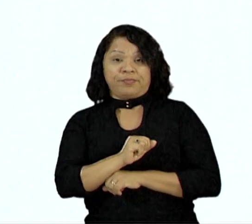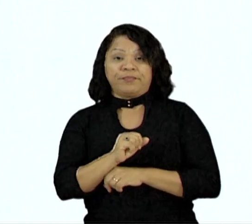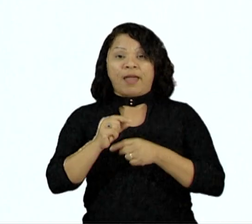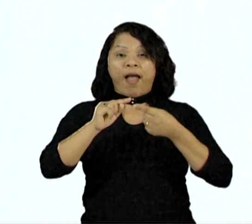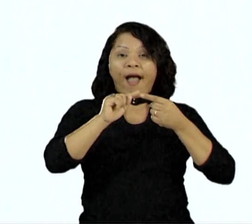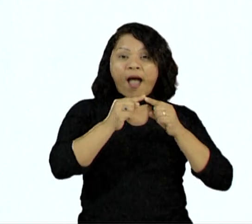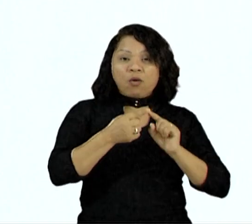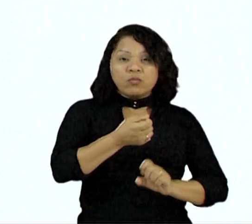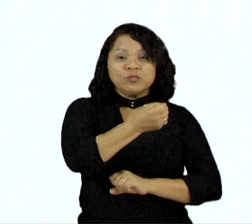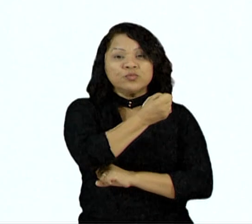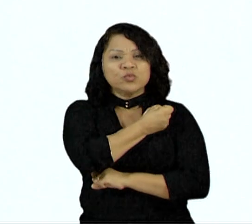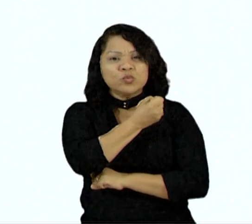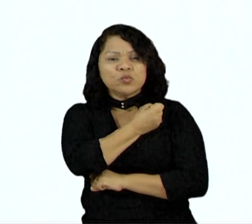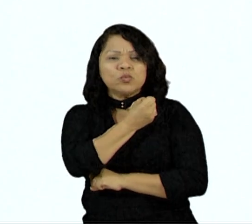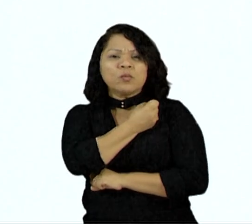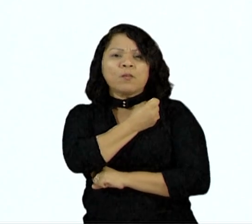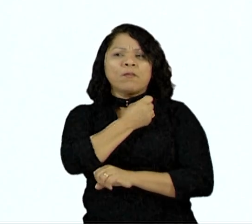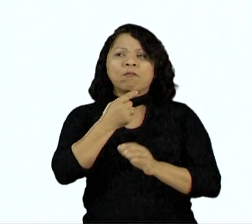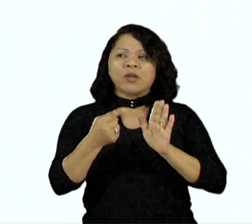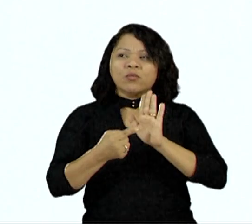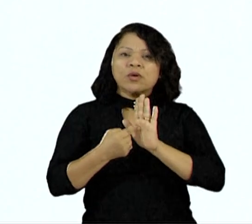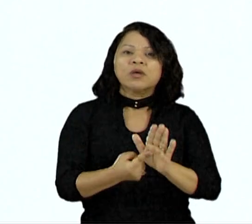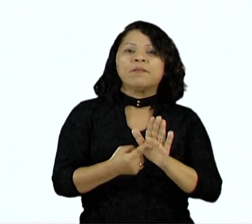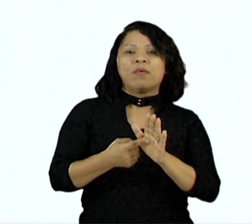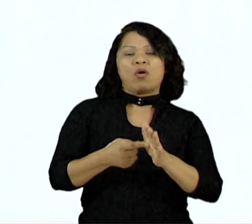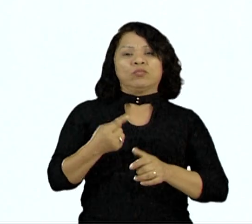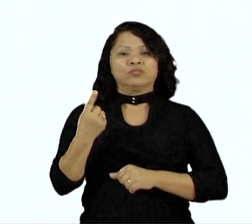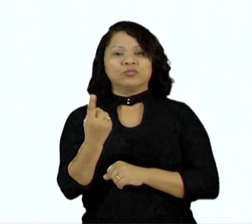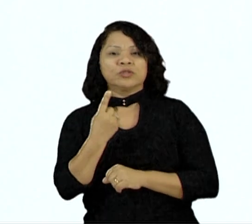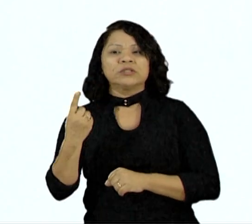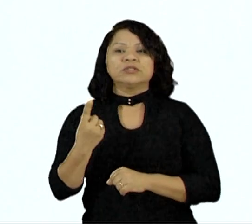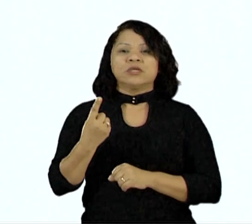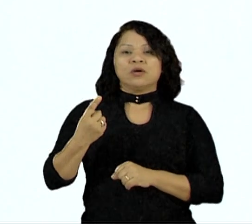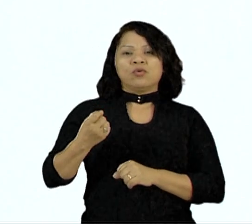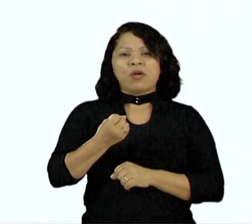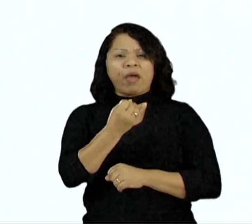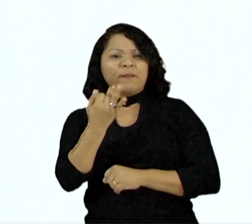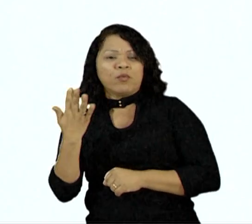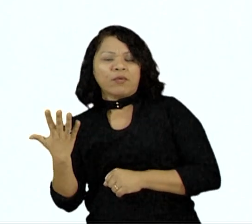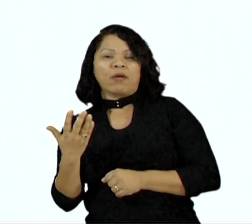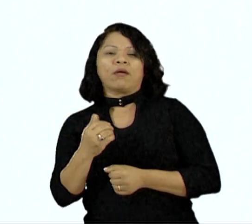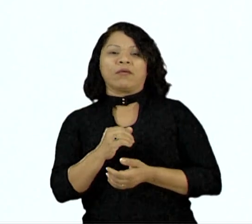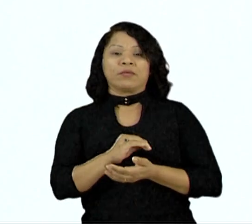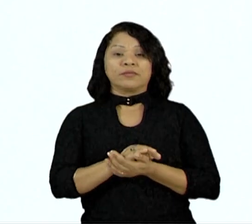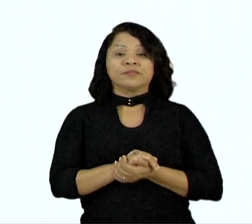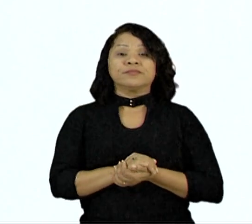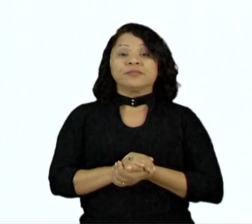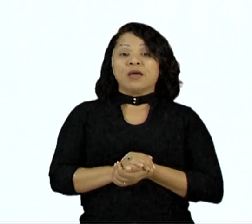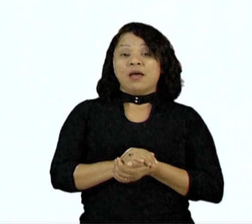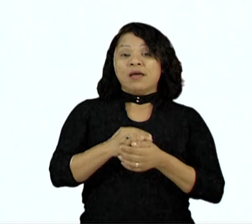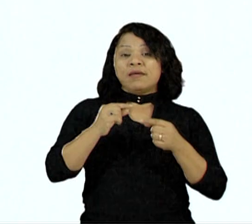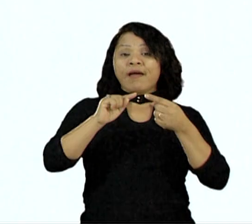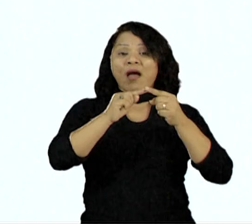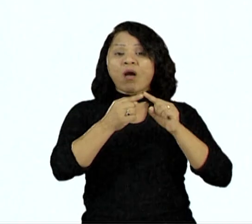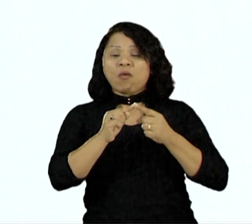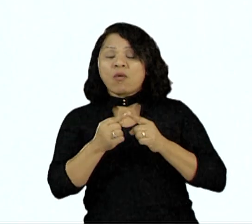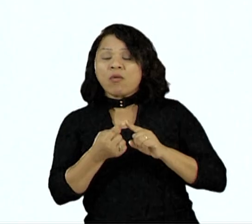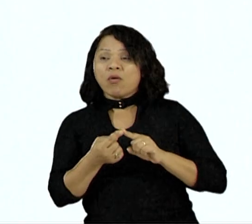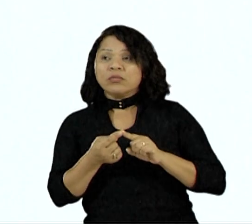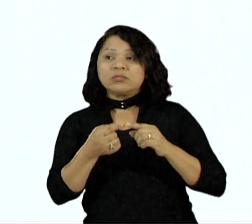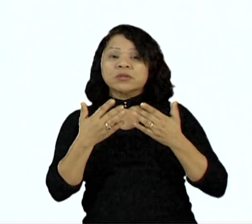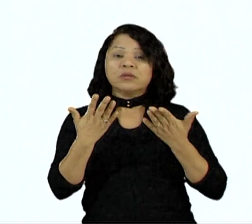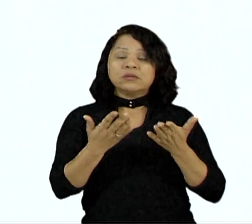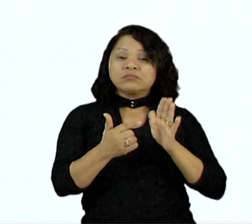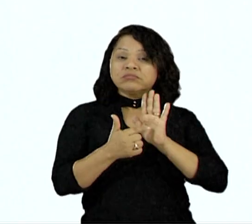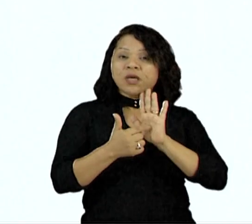concordância em número, que indica singular e plural, e a concordância indicada pela pessoa, se